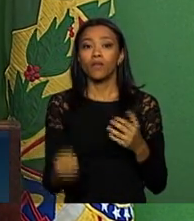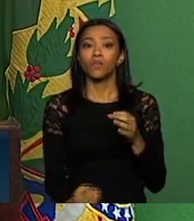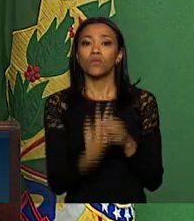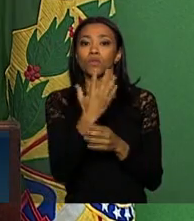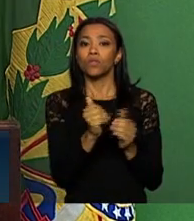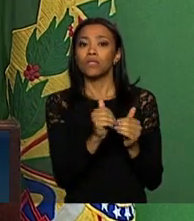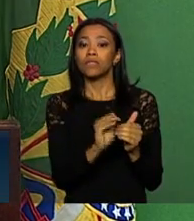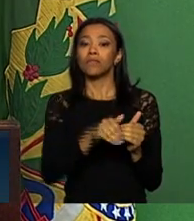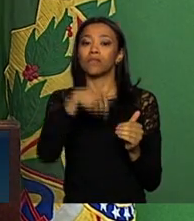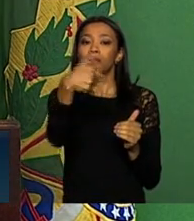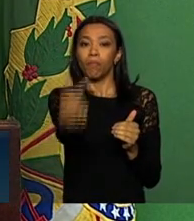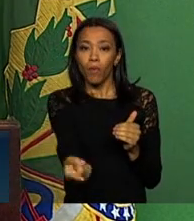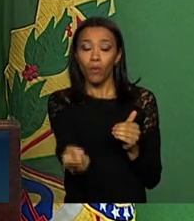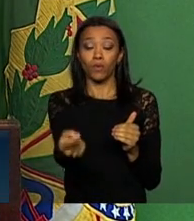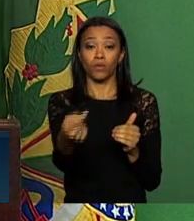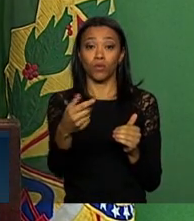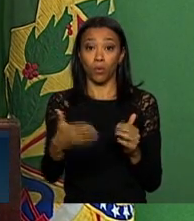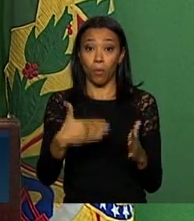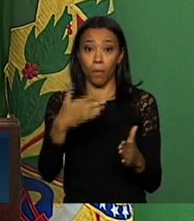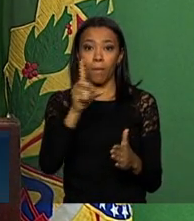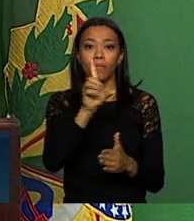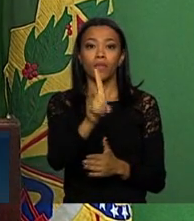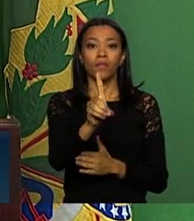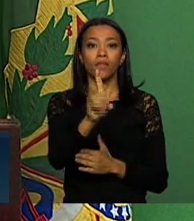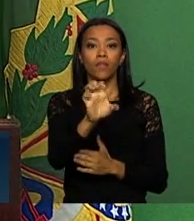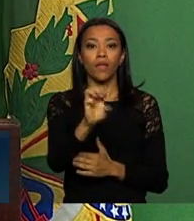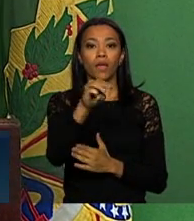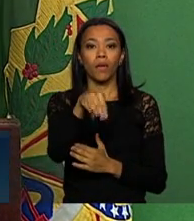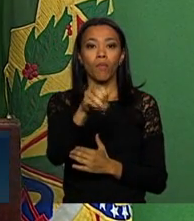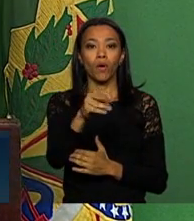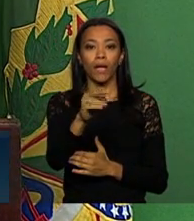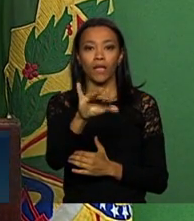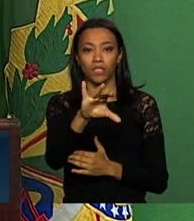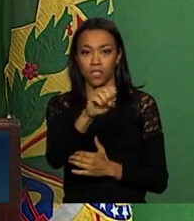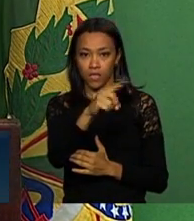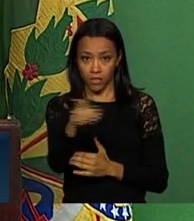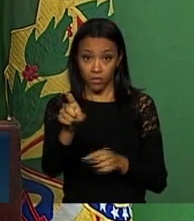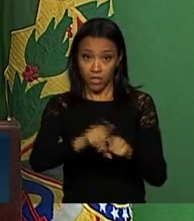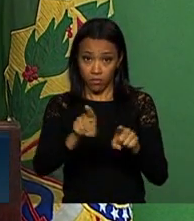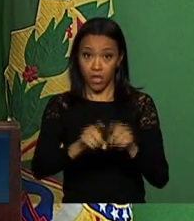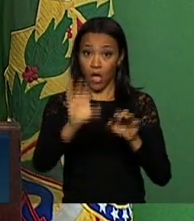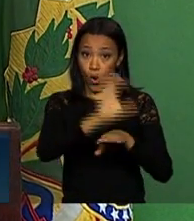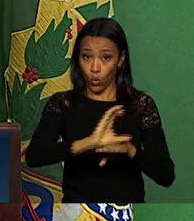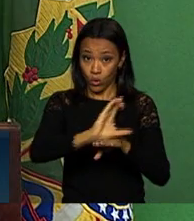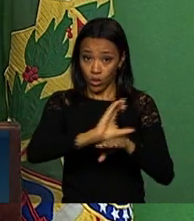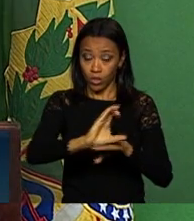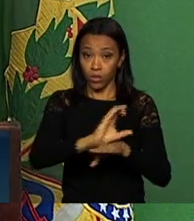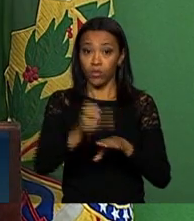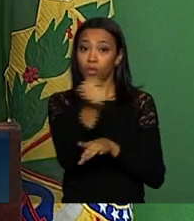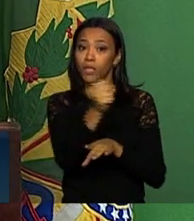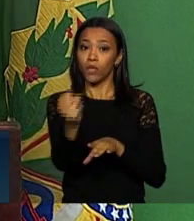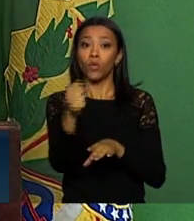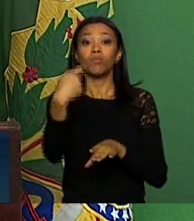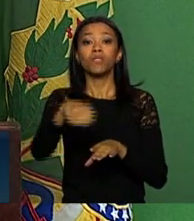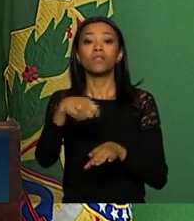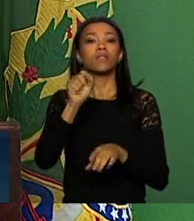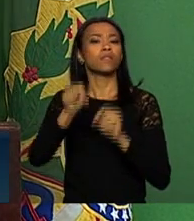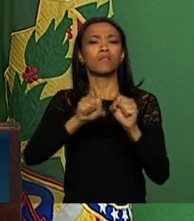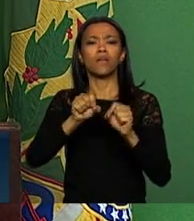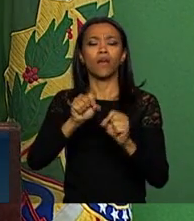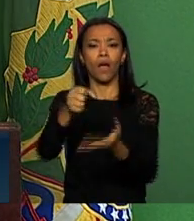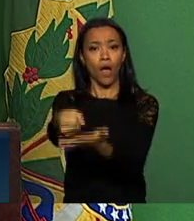de redemocratização e da Constituição de 1988 precisam de apoio do